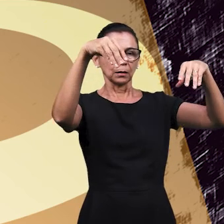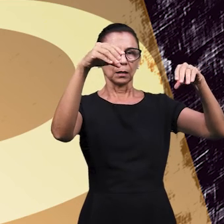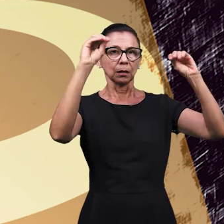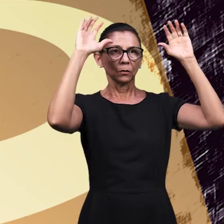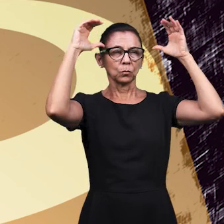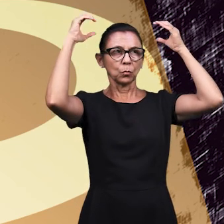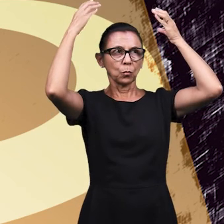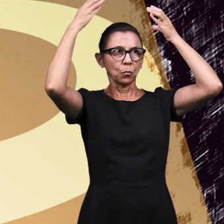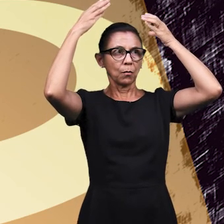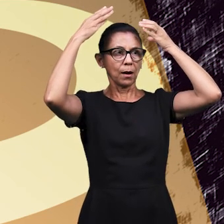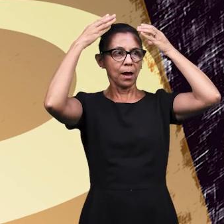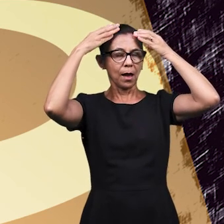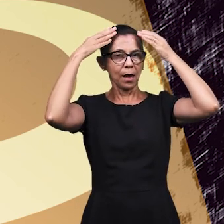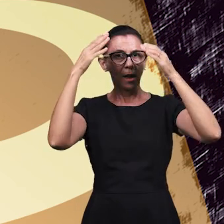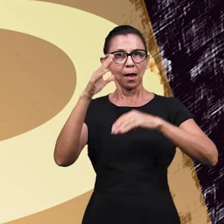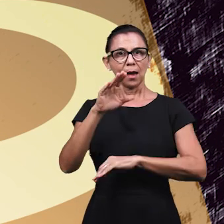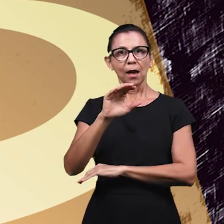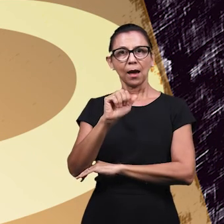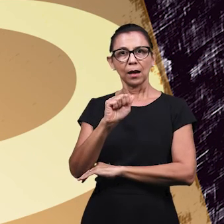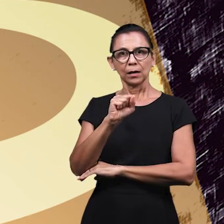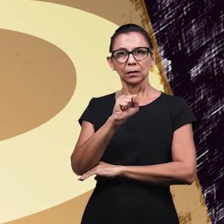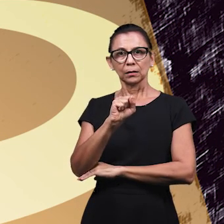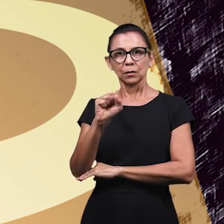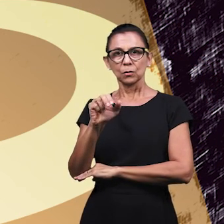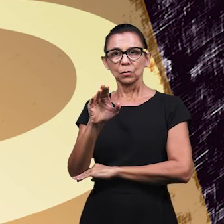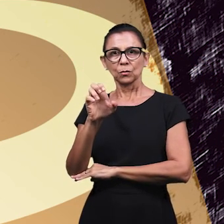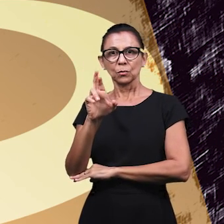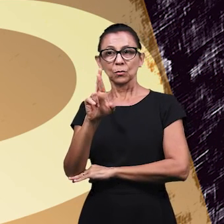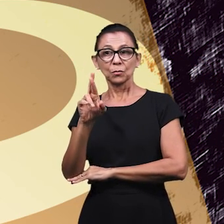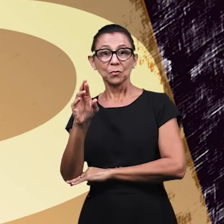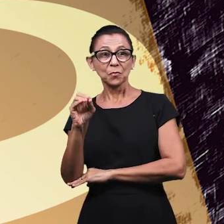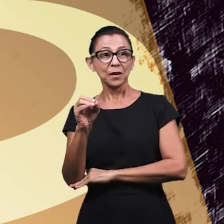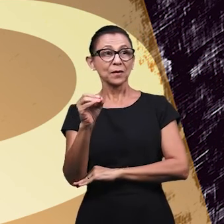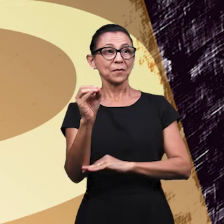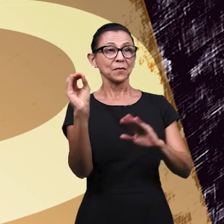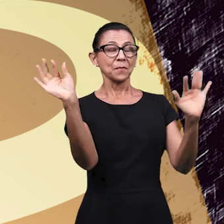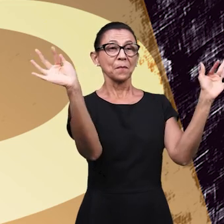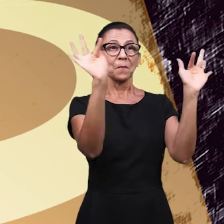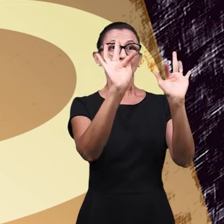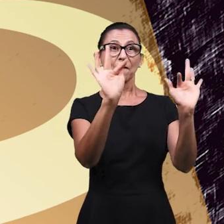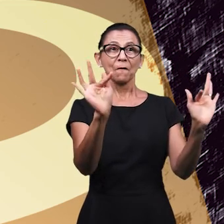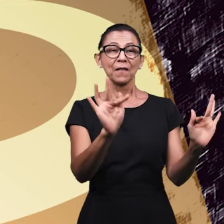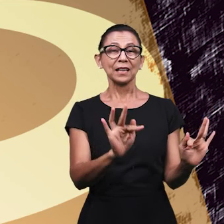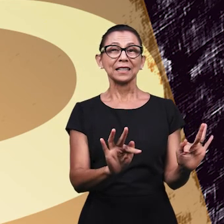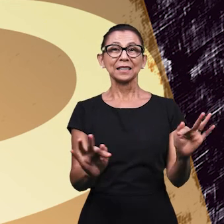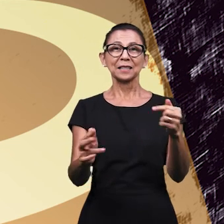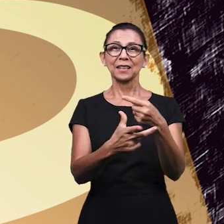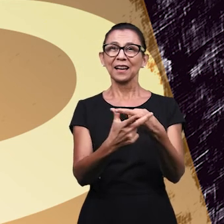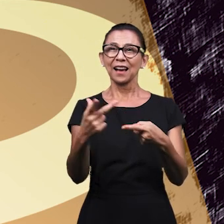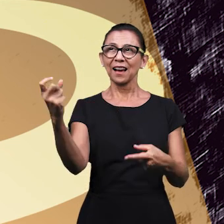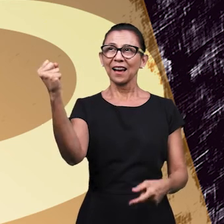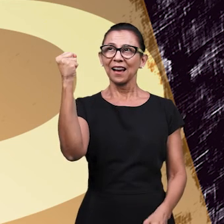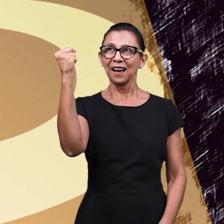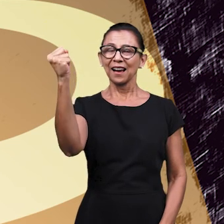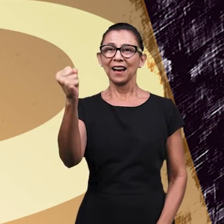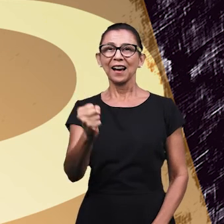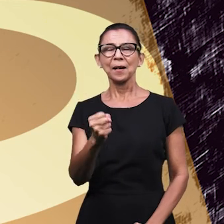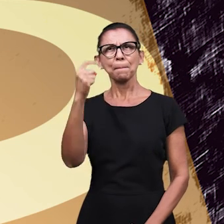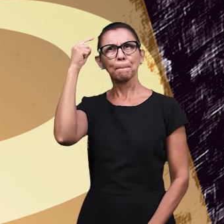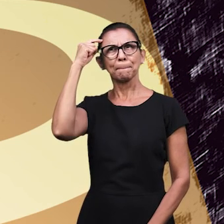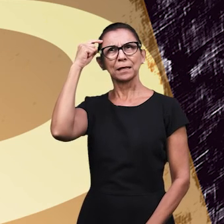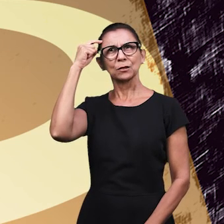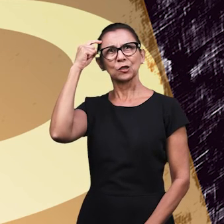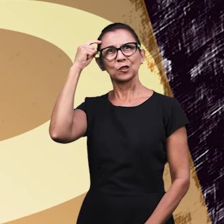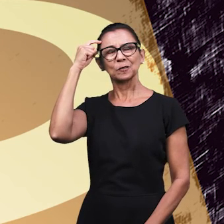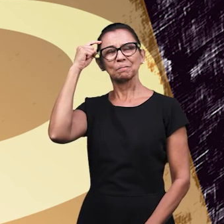Seu nome era Assuero. O rei Assuero estava tão feliz por tudo que havia conquistado que resolveu fazer